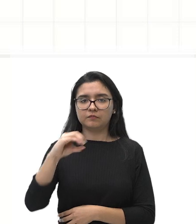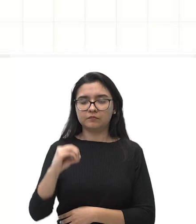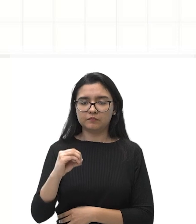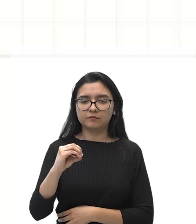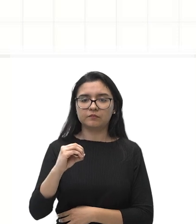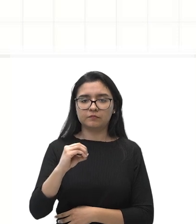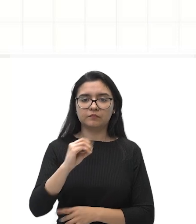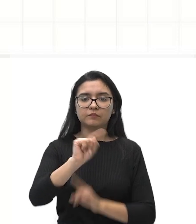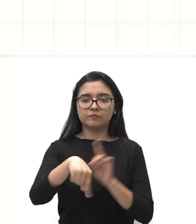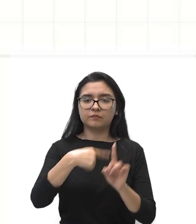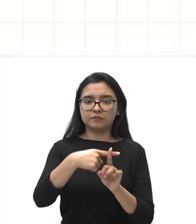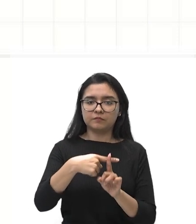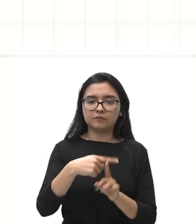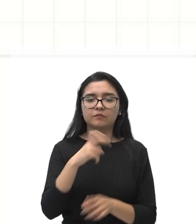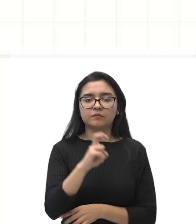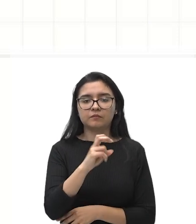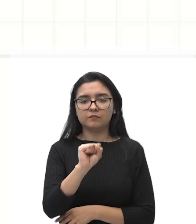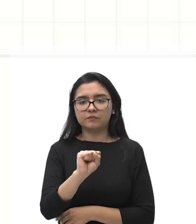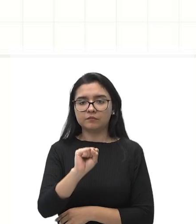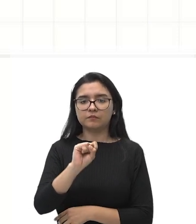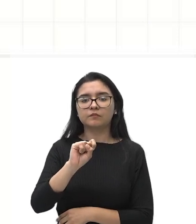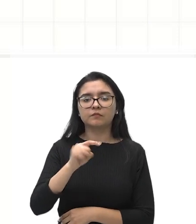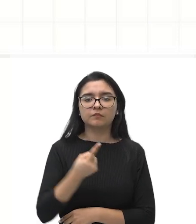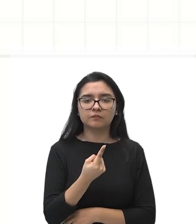63,90 mais